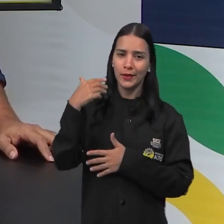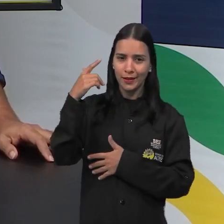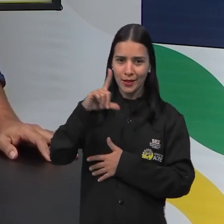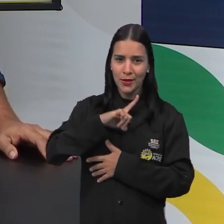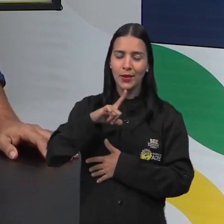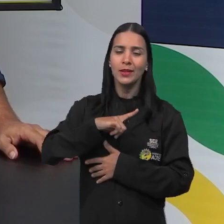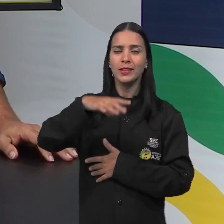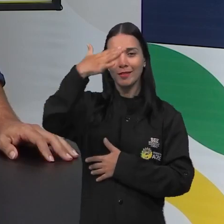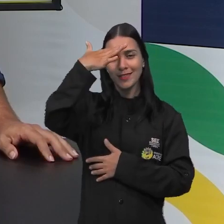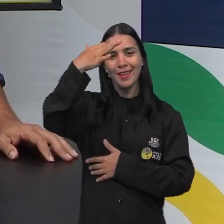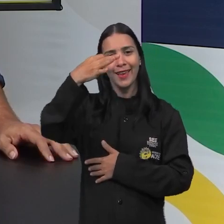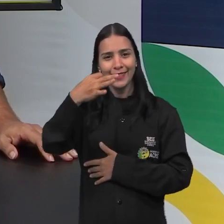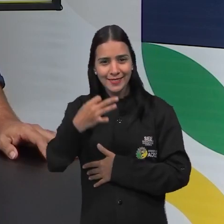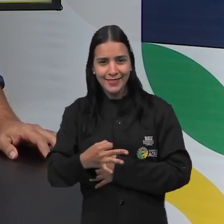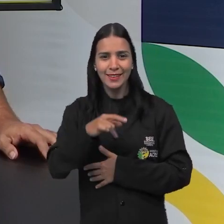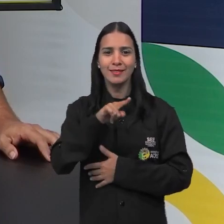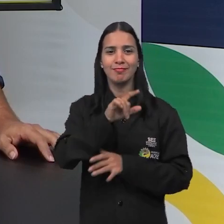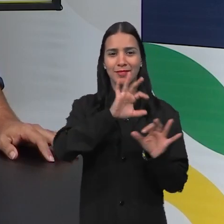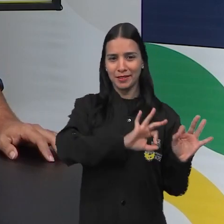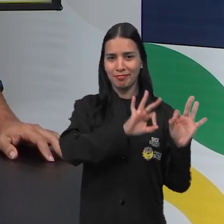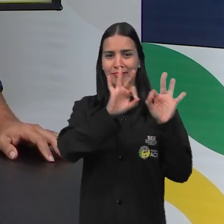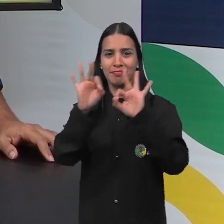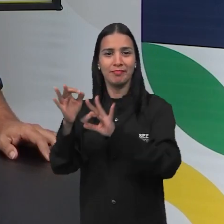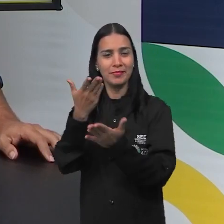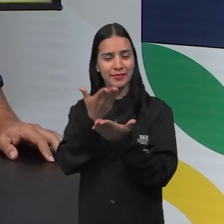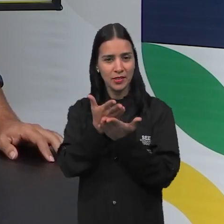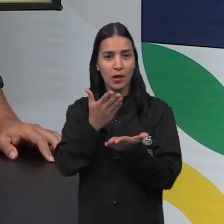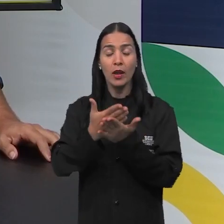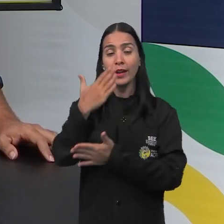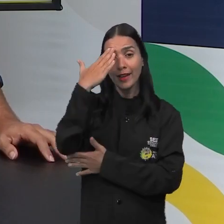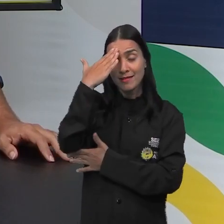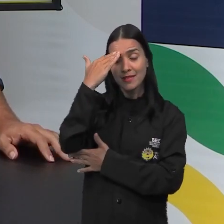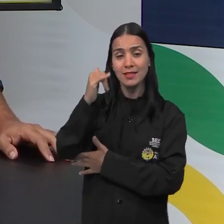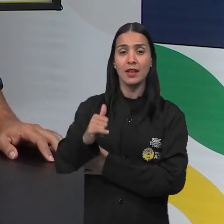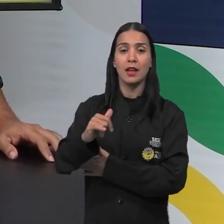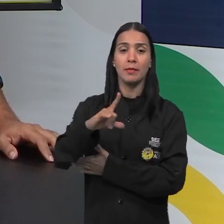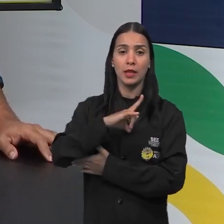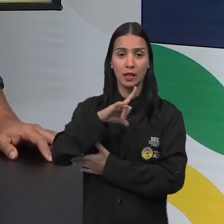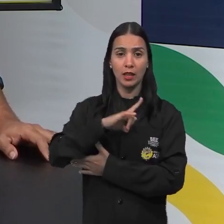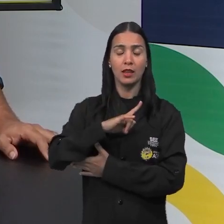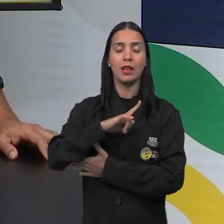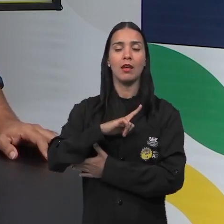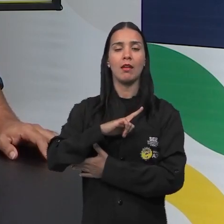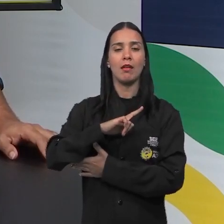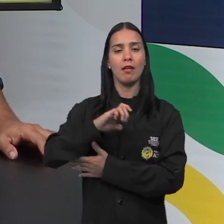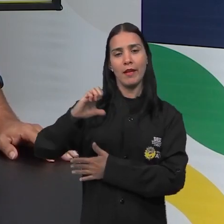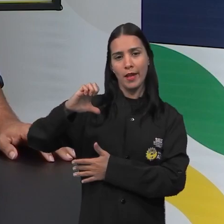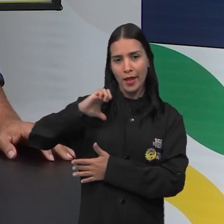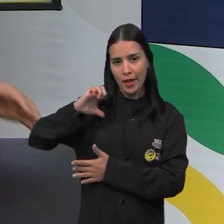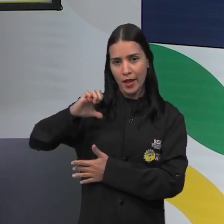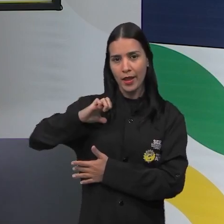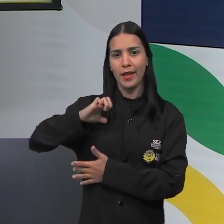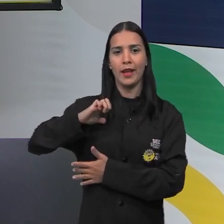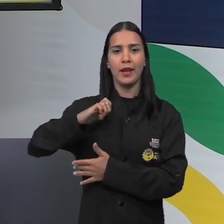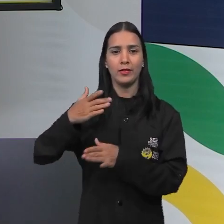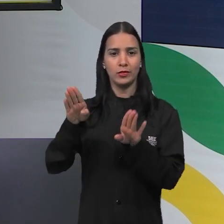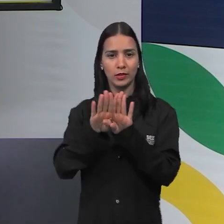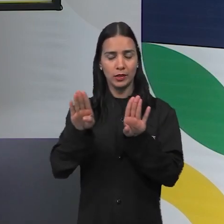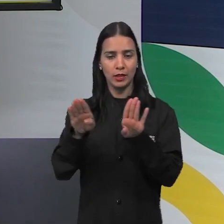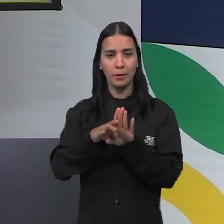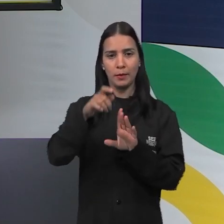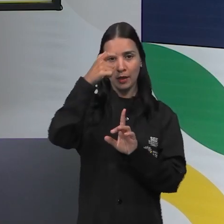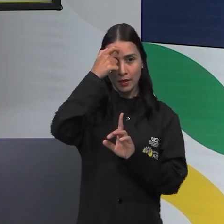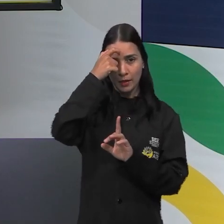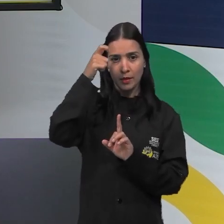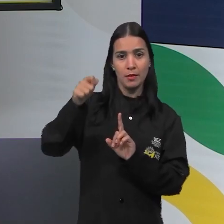certeza que ele assistiu essa aula. E ele sabe que ter uma atitude ética adotada ali dentro